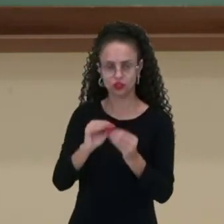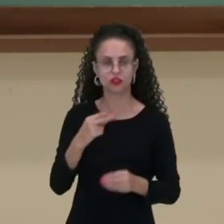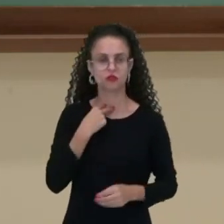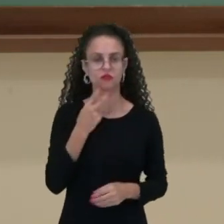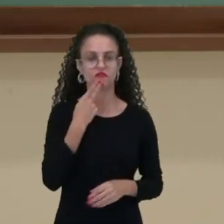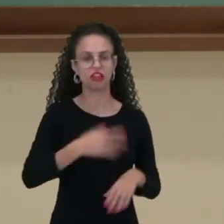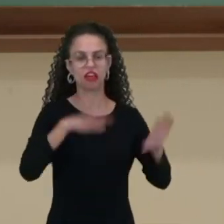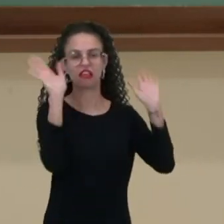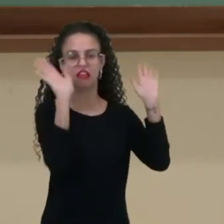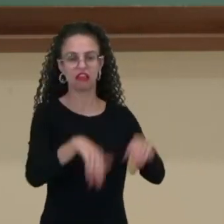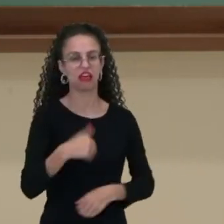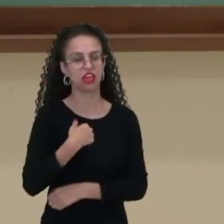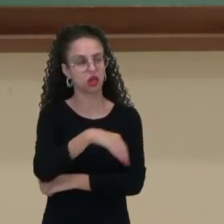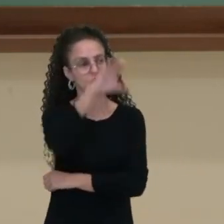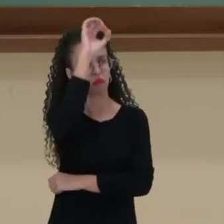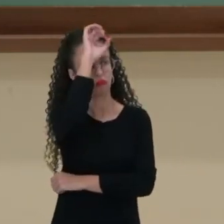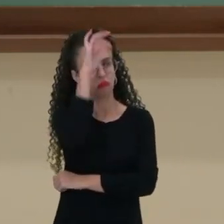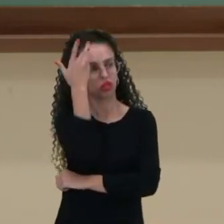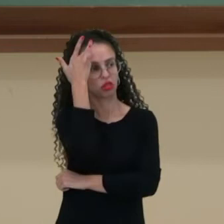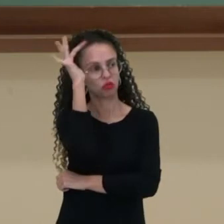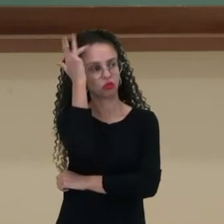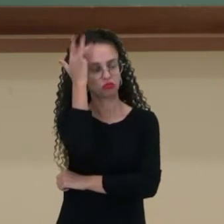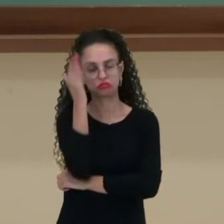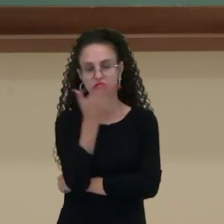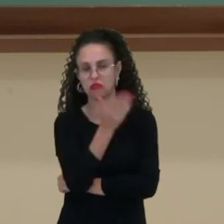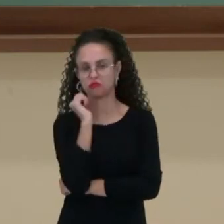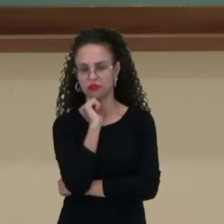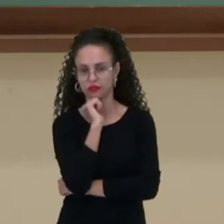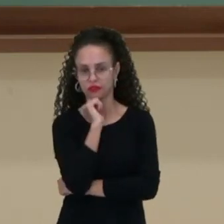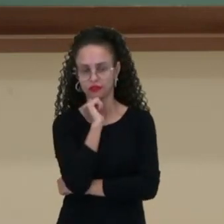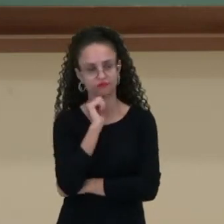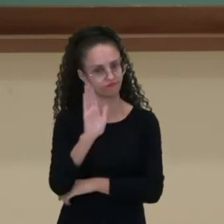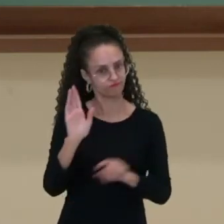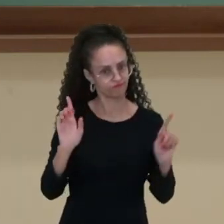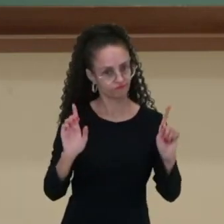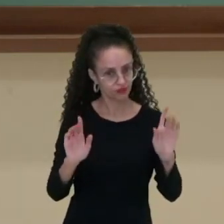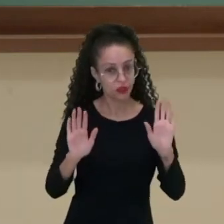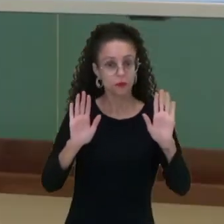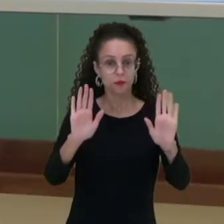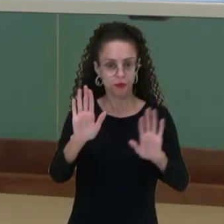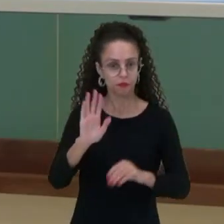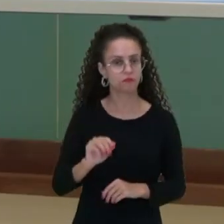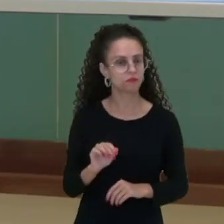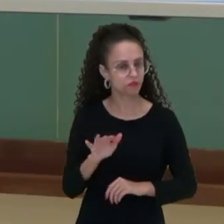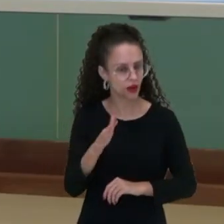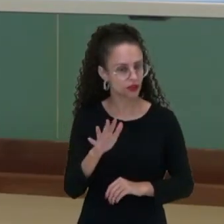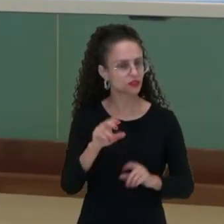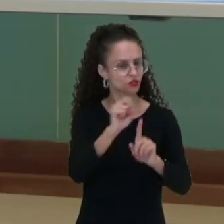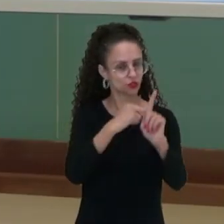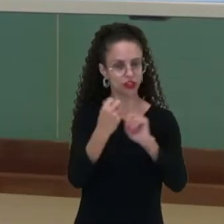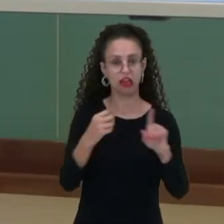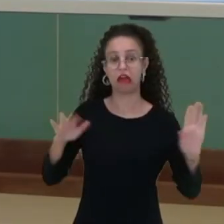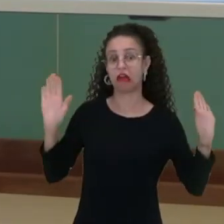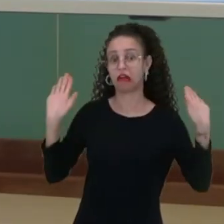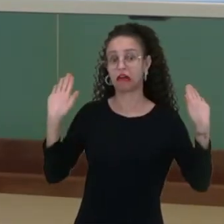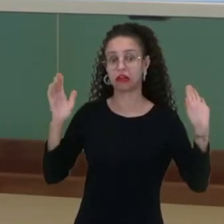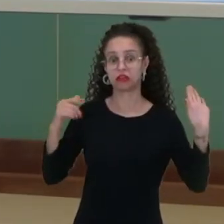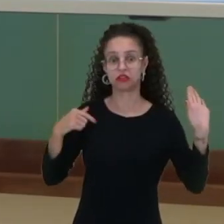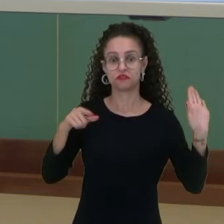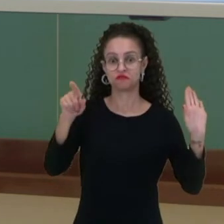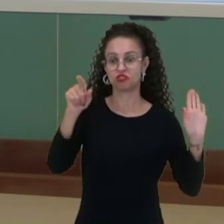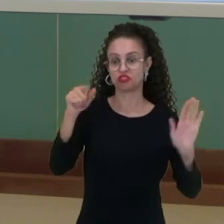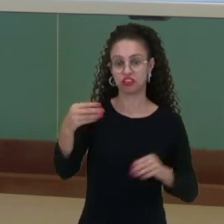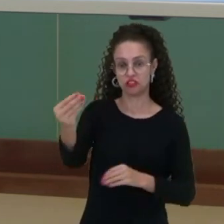assim, eu não sabia que tinha essa lei, não. Mais ou menos na sociedade também. Não, vocês estão